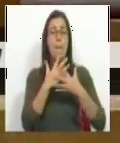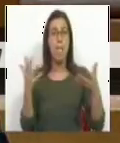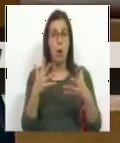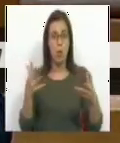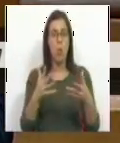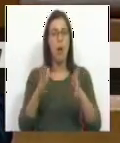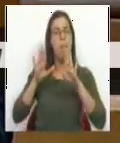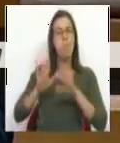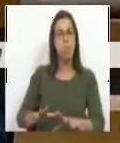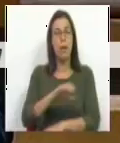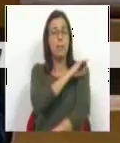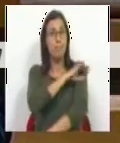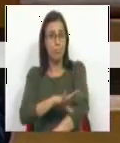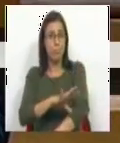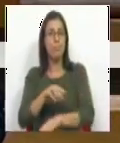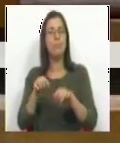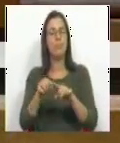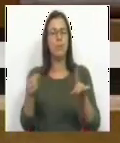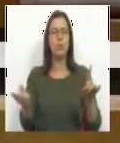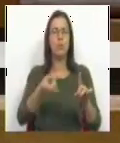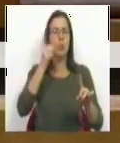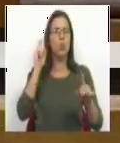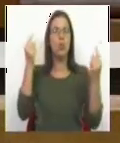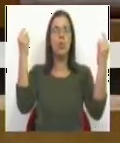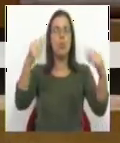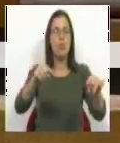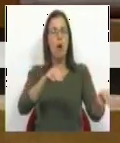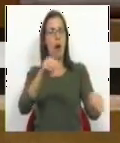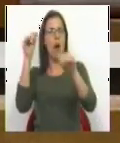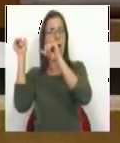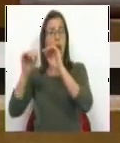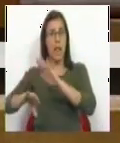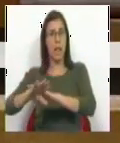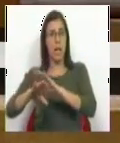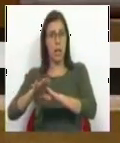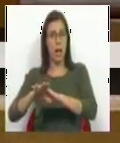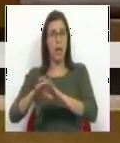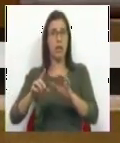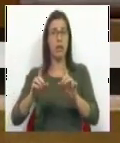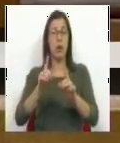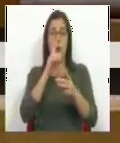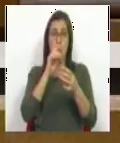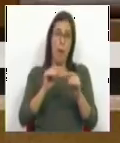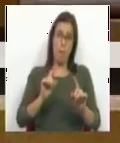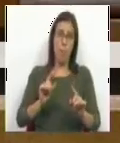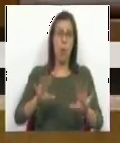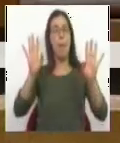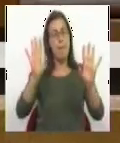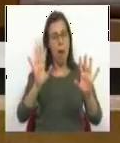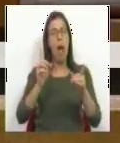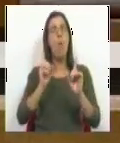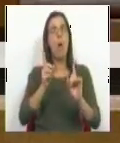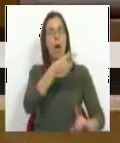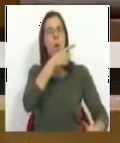maioritária para travar o empobrecimento não assenta apenas no afastamento da direita, o que já não seria pouco. Assenta